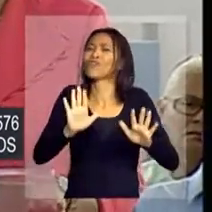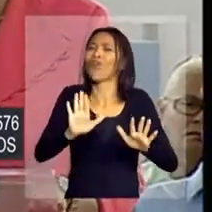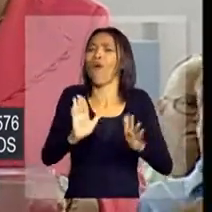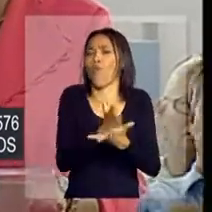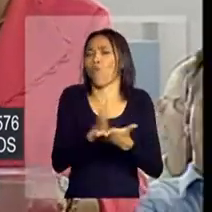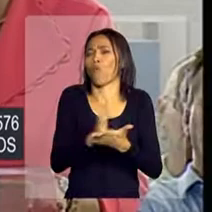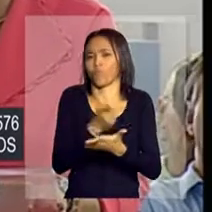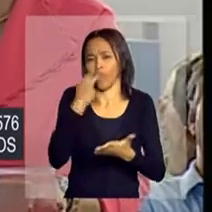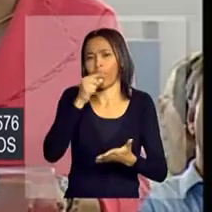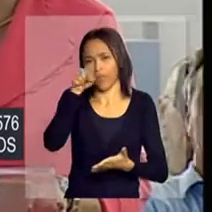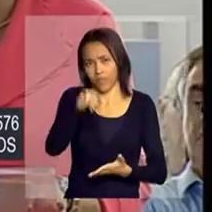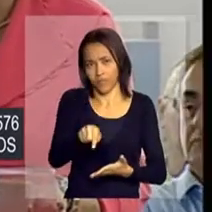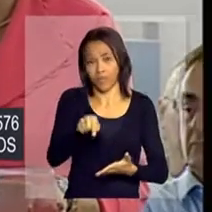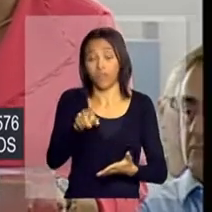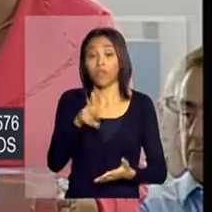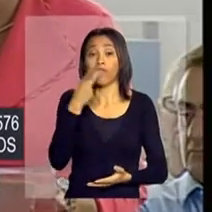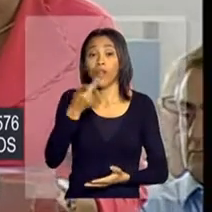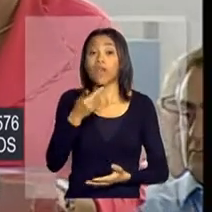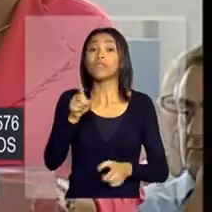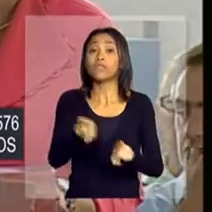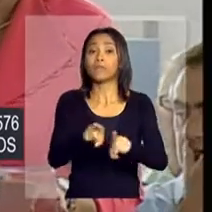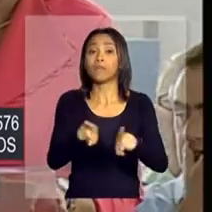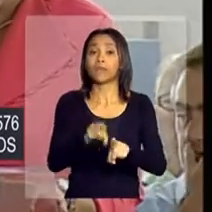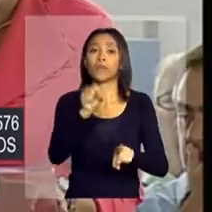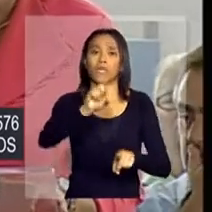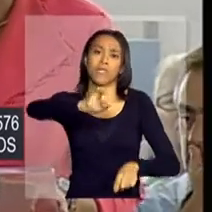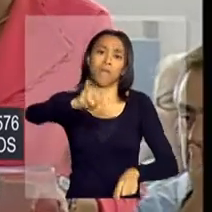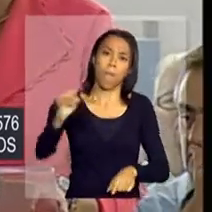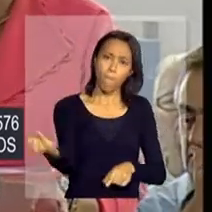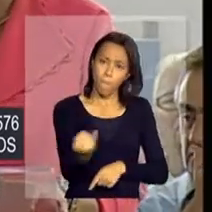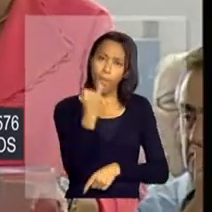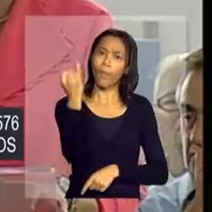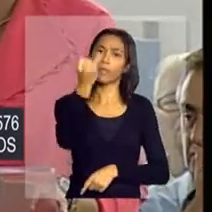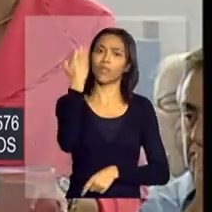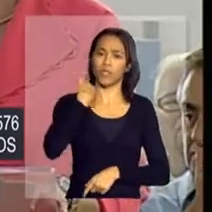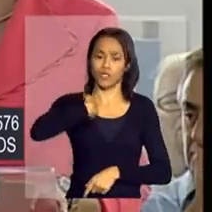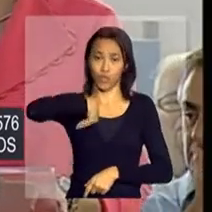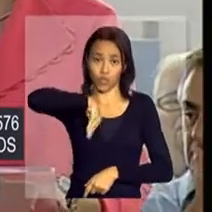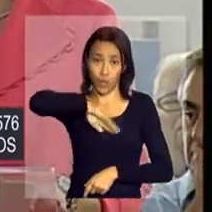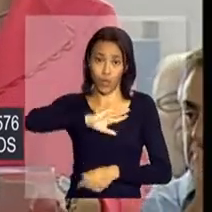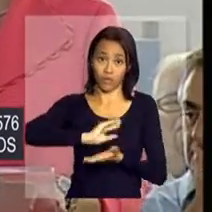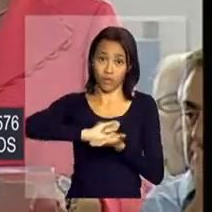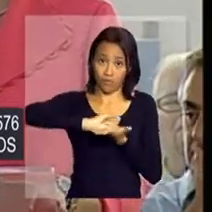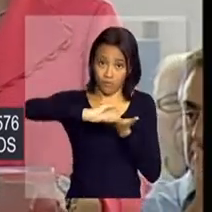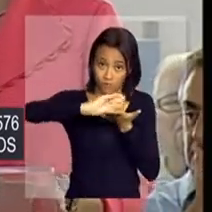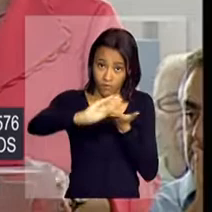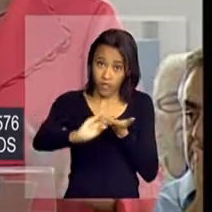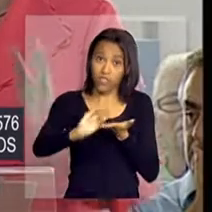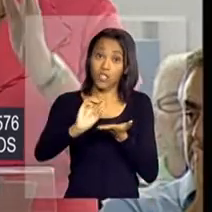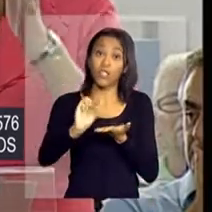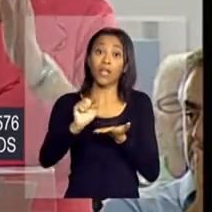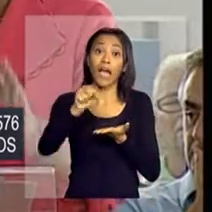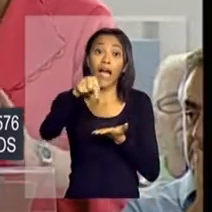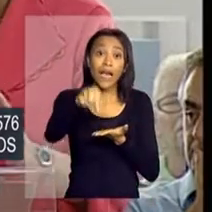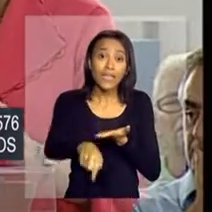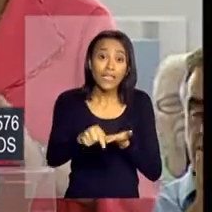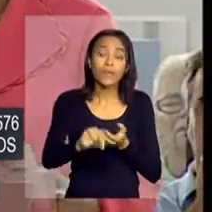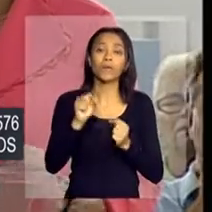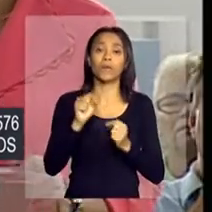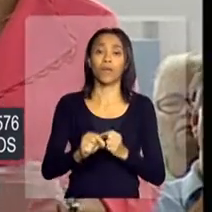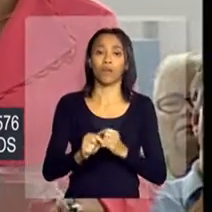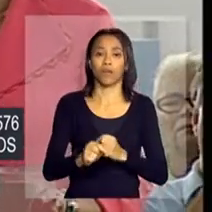delas. Eu queria falar da importância também da gente investir aqui em